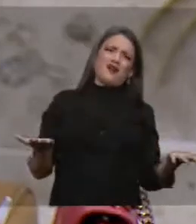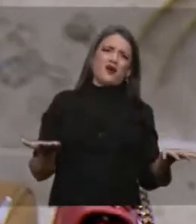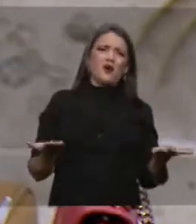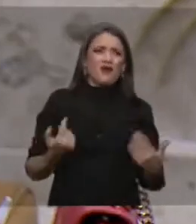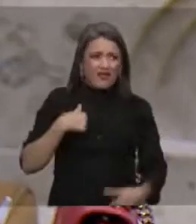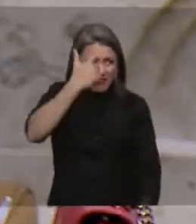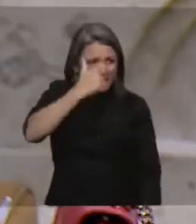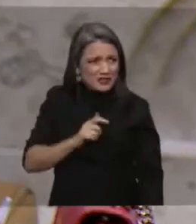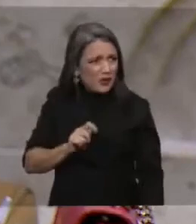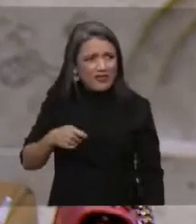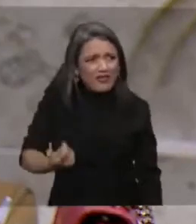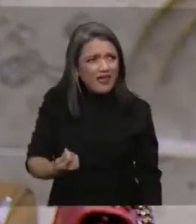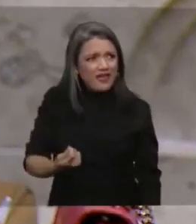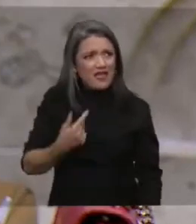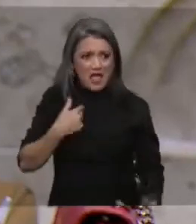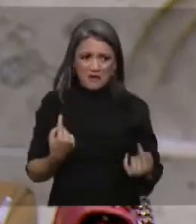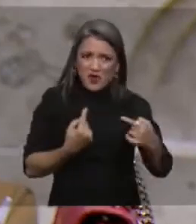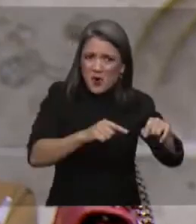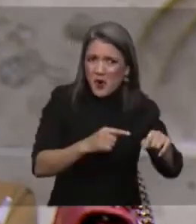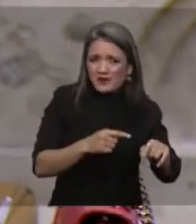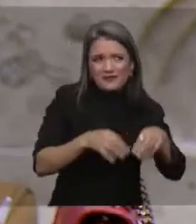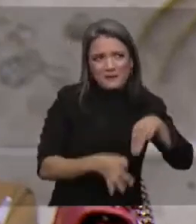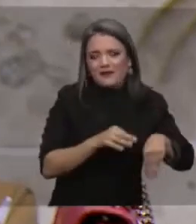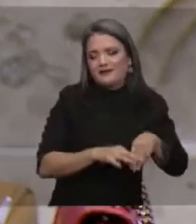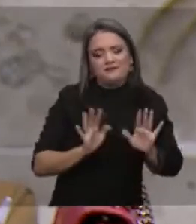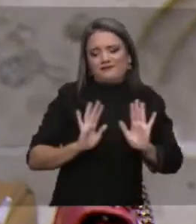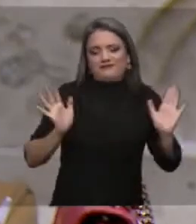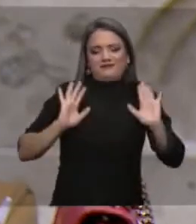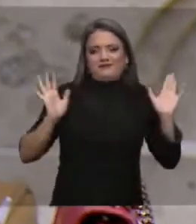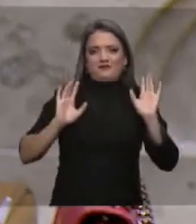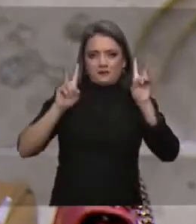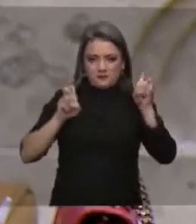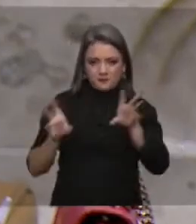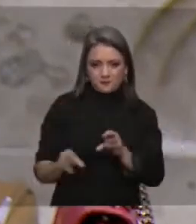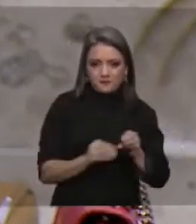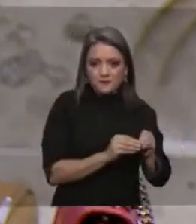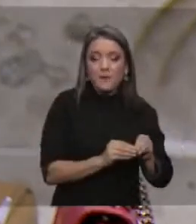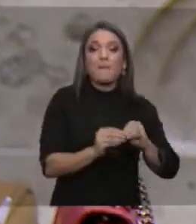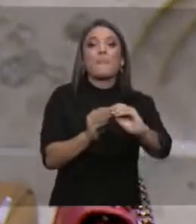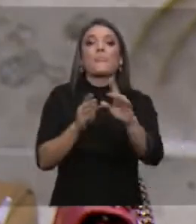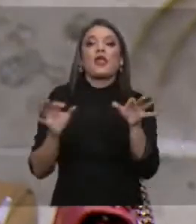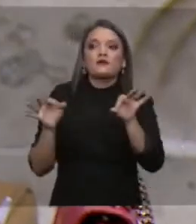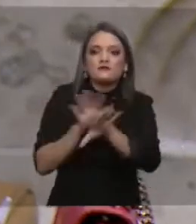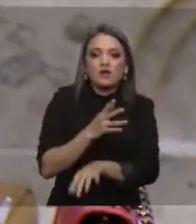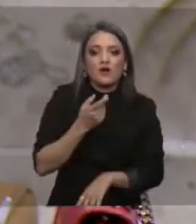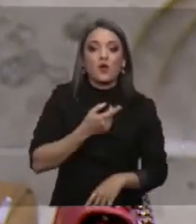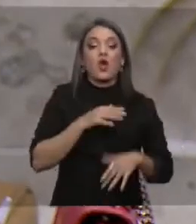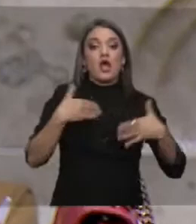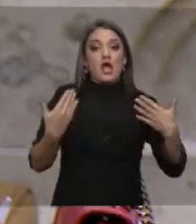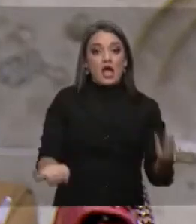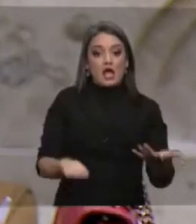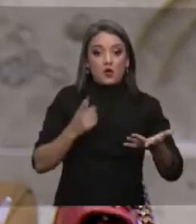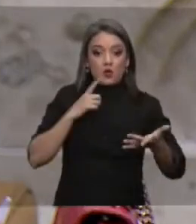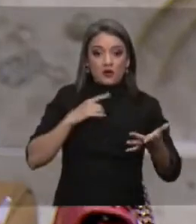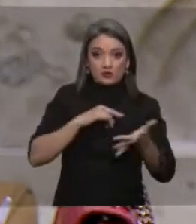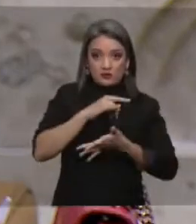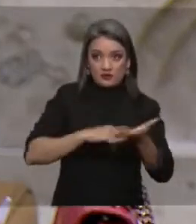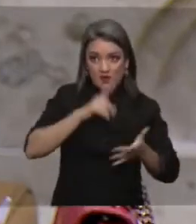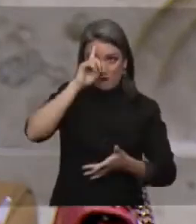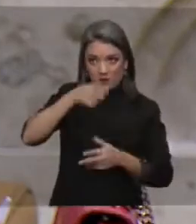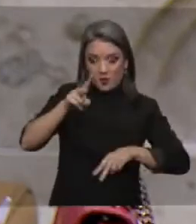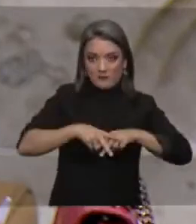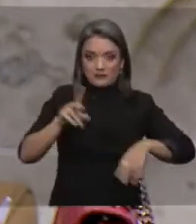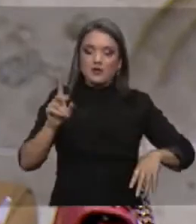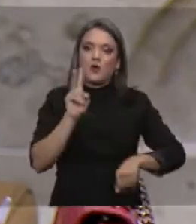Quem sou eu para ameaçar ministro? Fecha aspas. Após a declaração da prisão temporária do jornalista Oswaldo Eustáquio